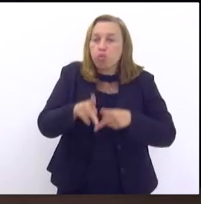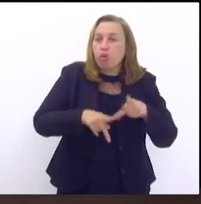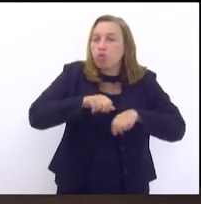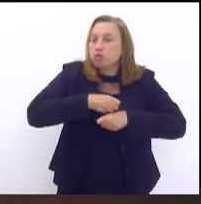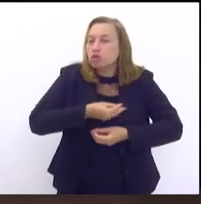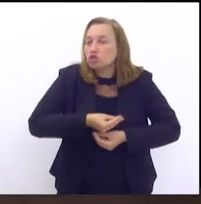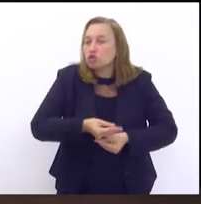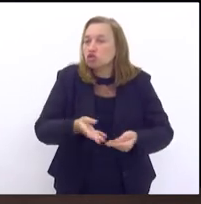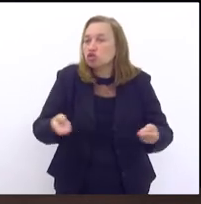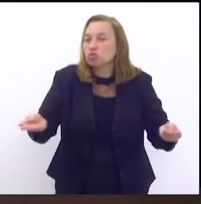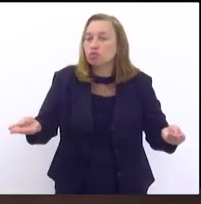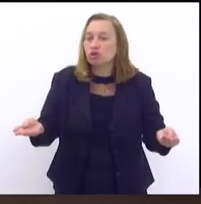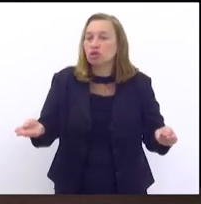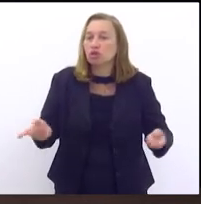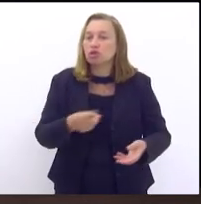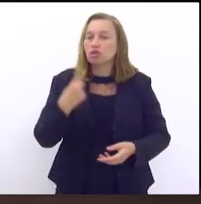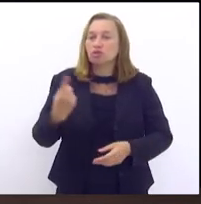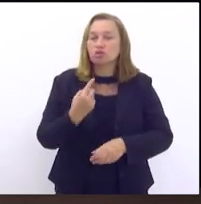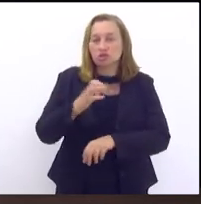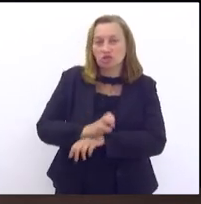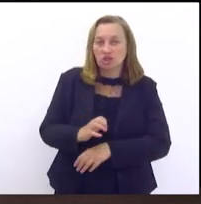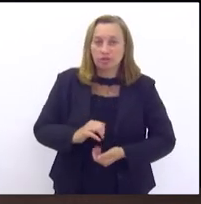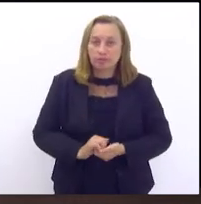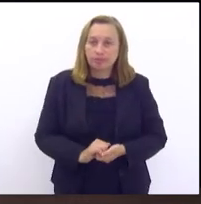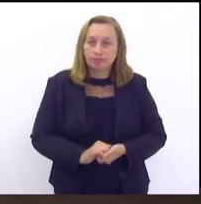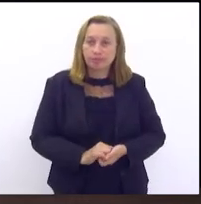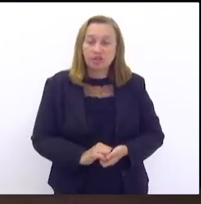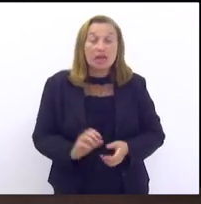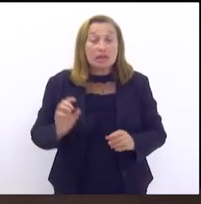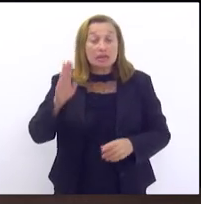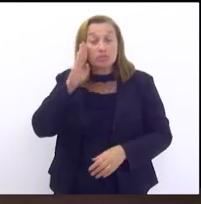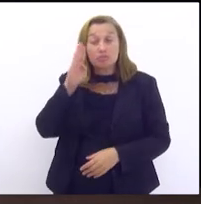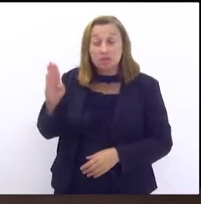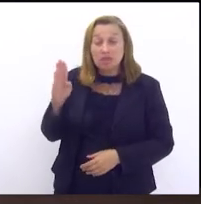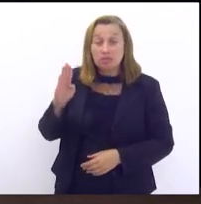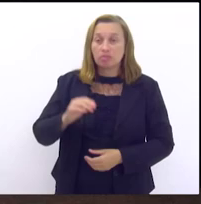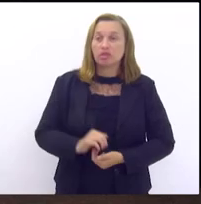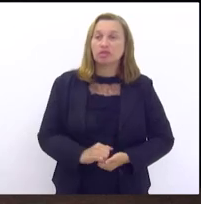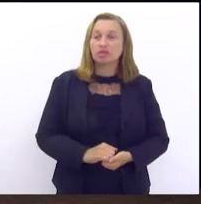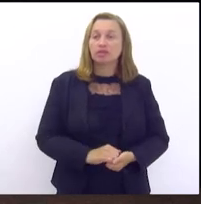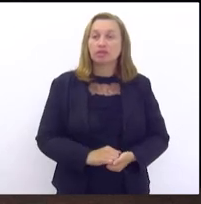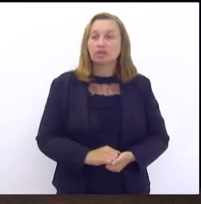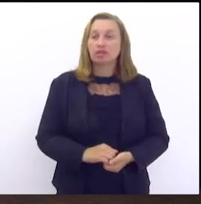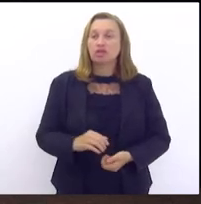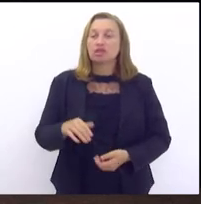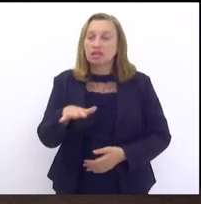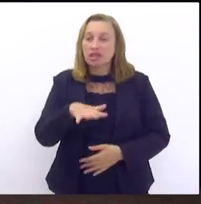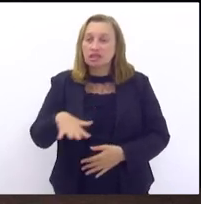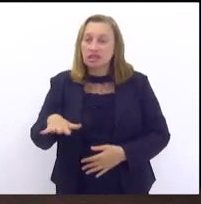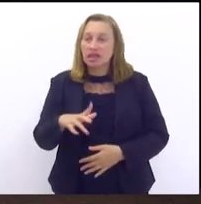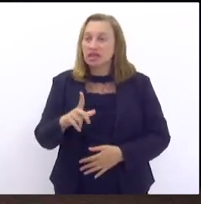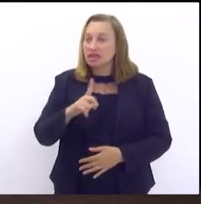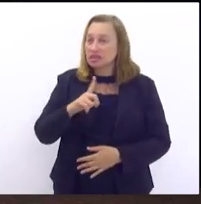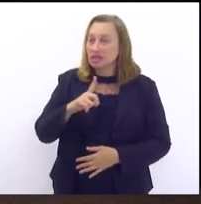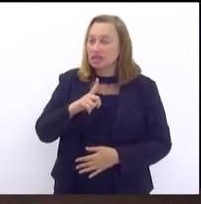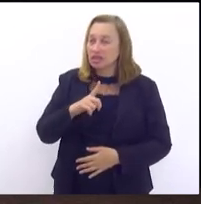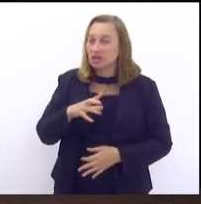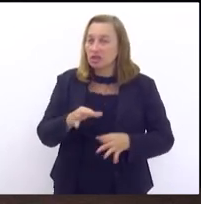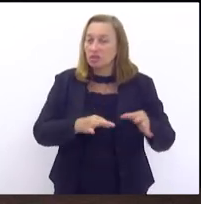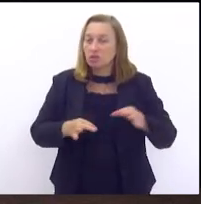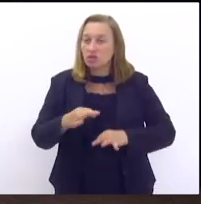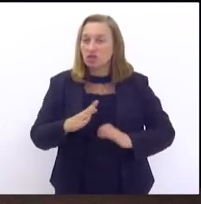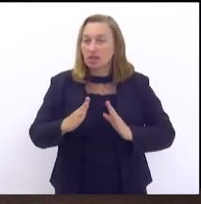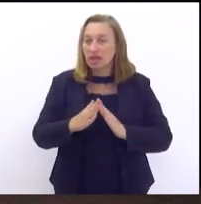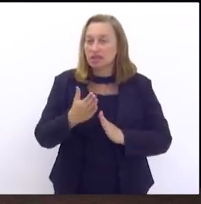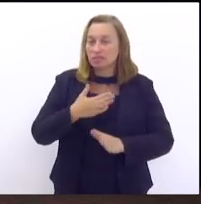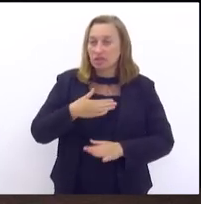para a população do nosso estado. Especificamente, nas áreas onde tem o projeto Minha Casa